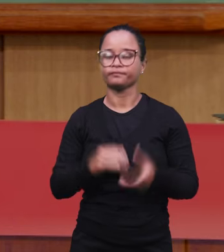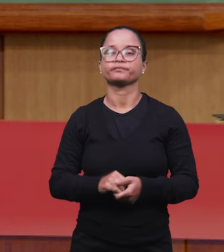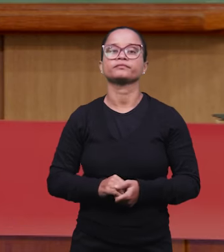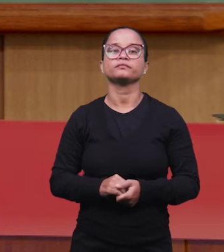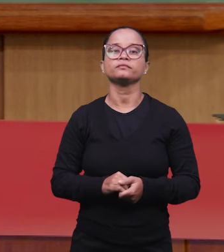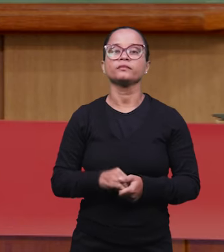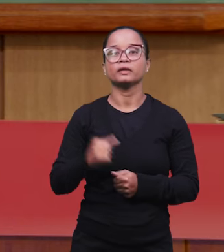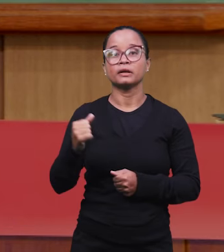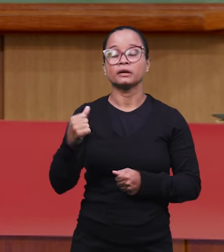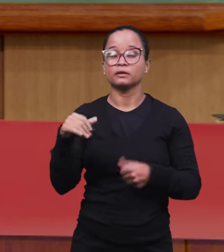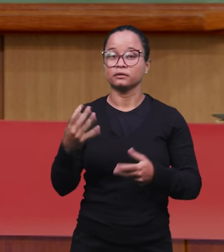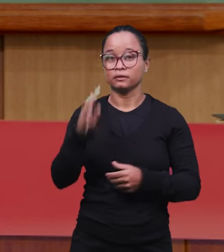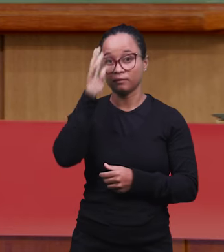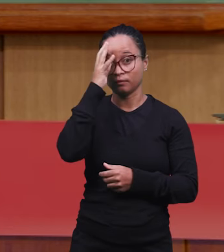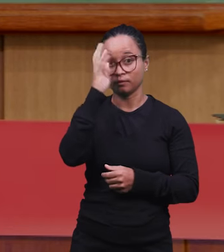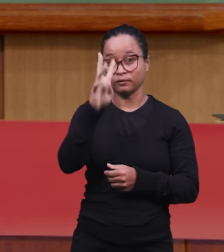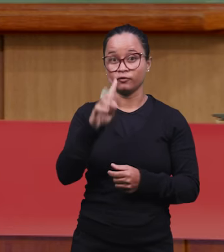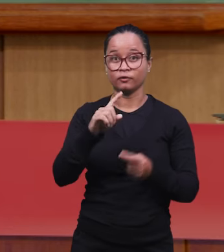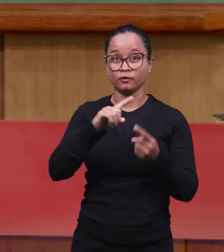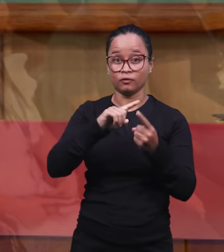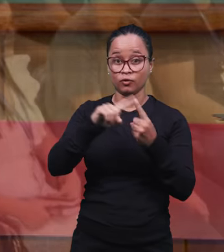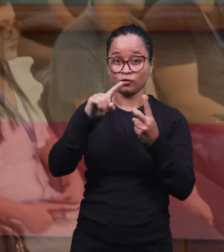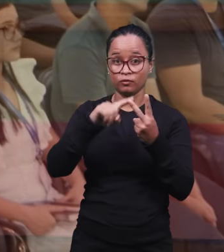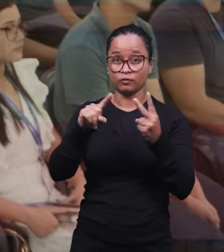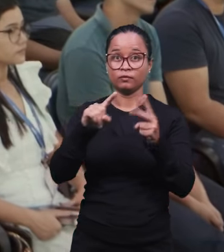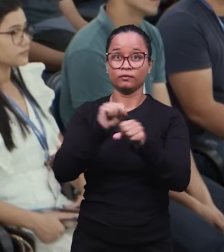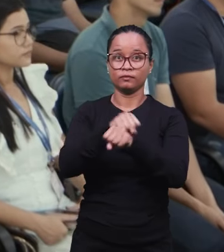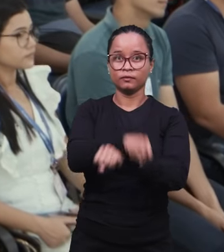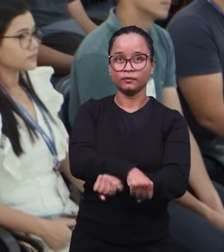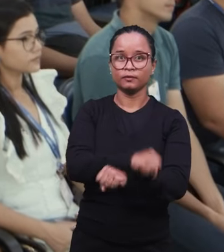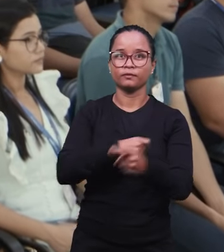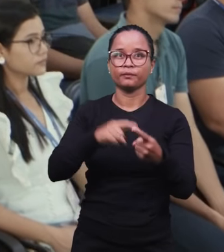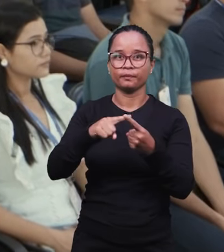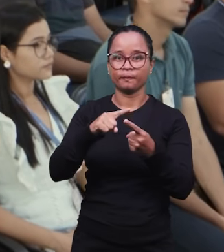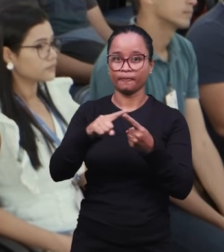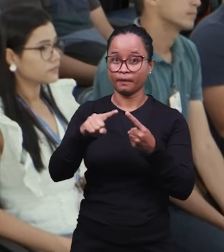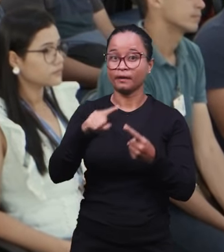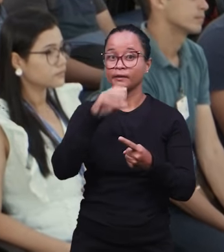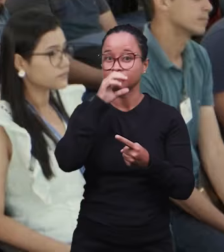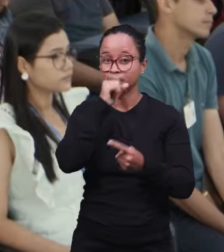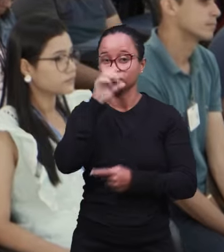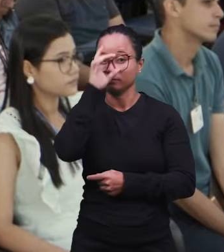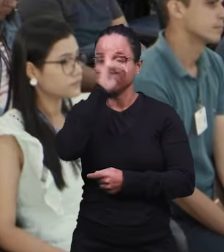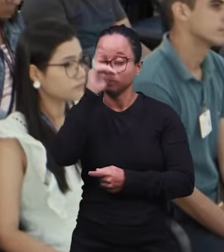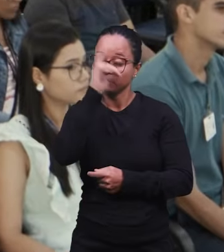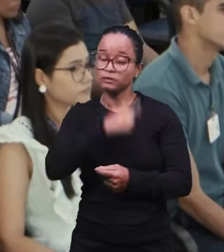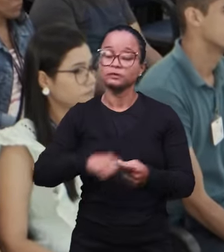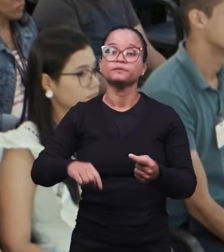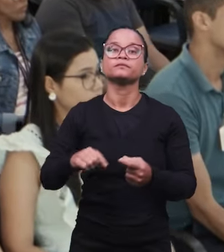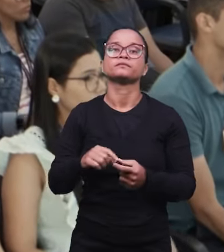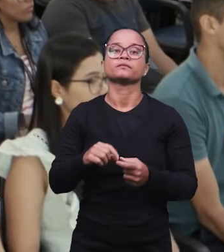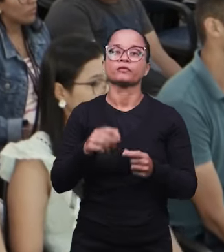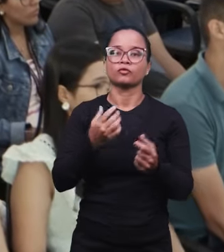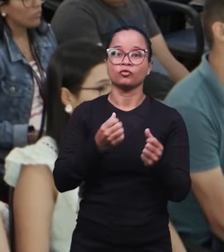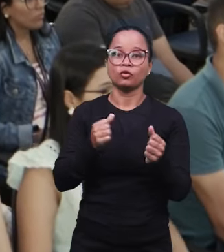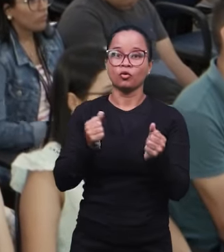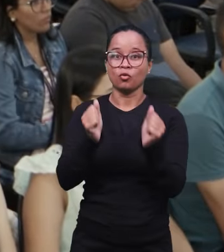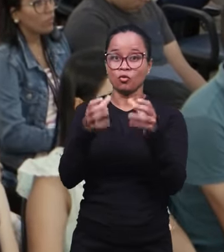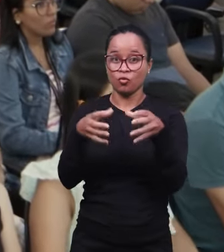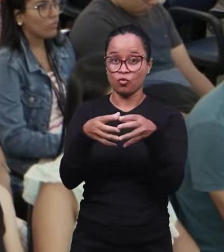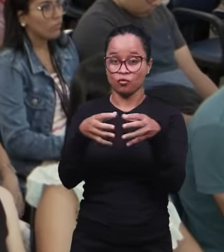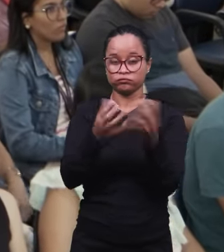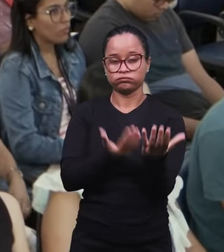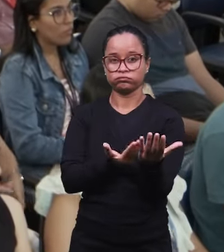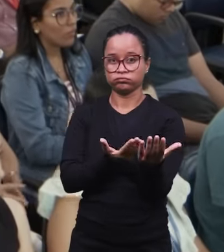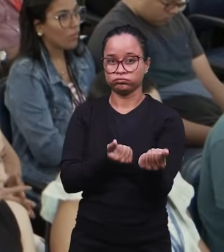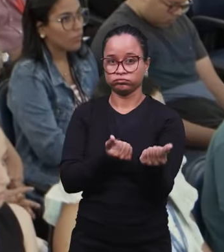Nesses 4 dias nós tivemos 2 seminários, o seminário sábado e domingo, com jovens, com um